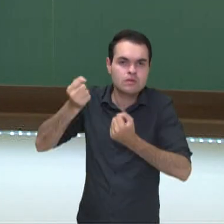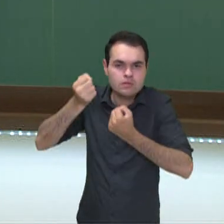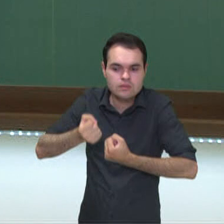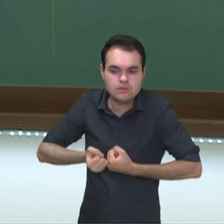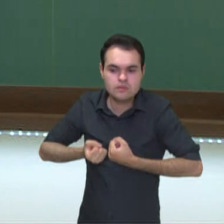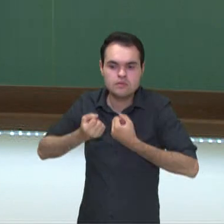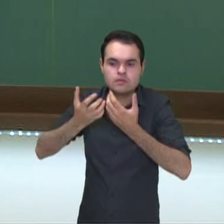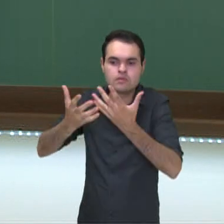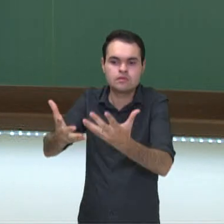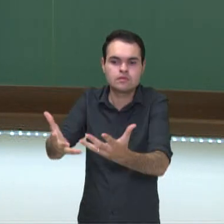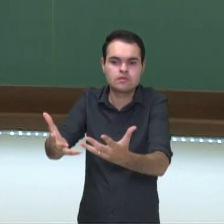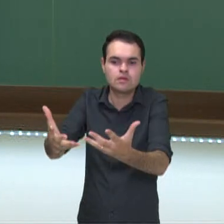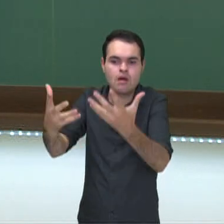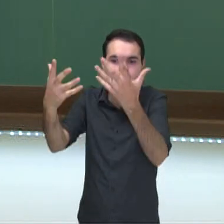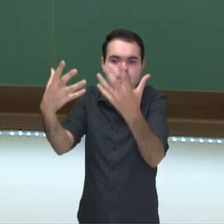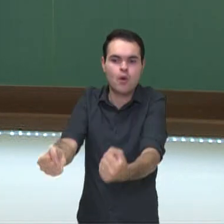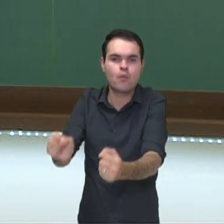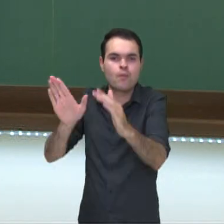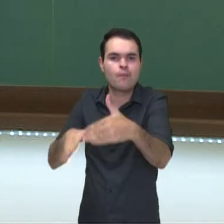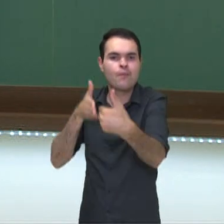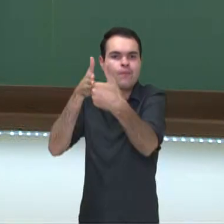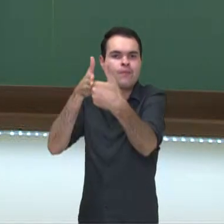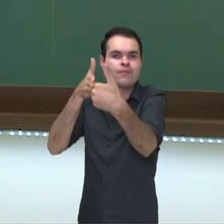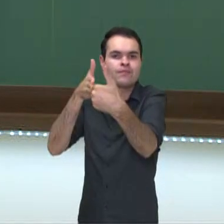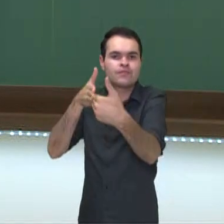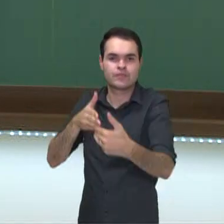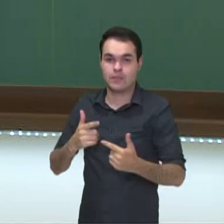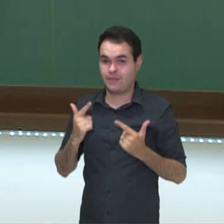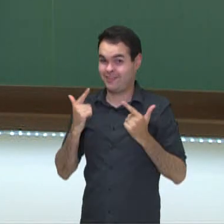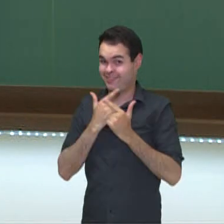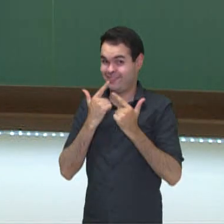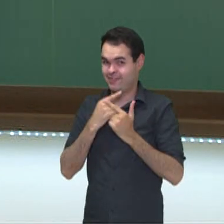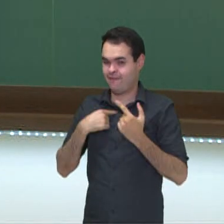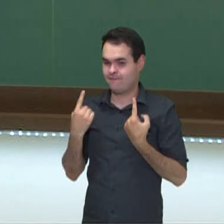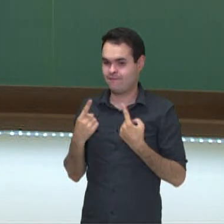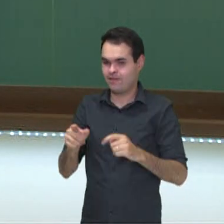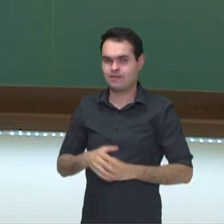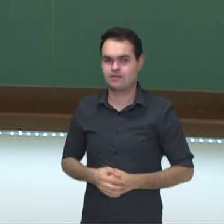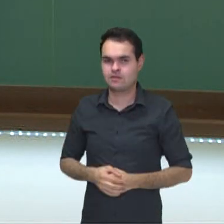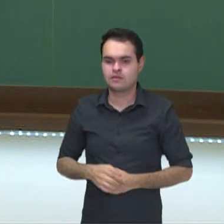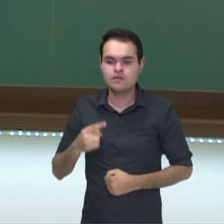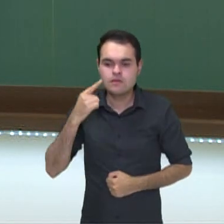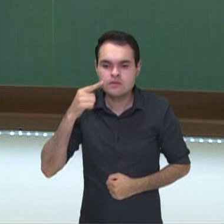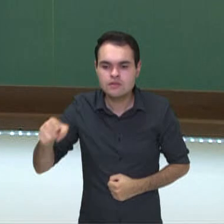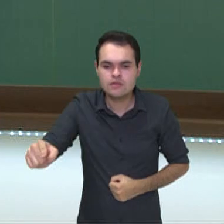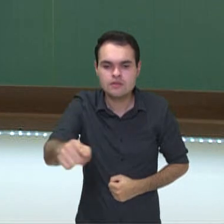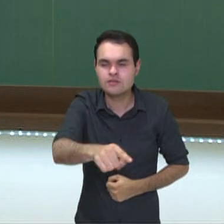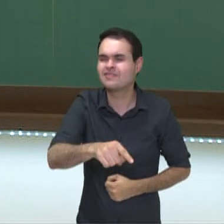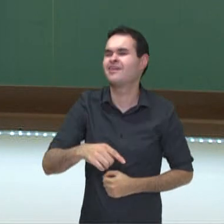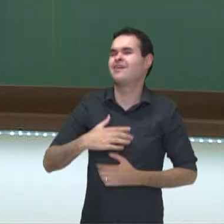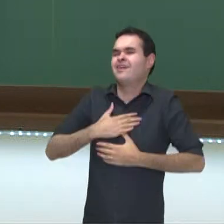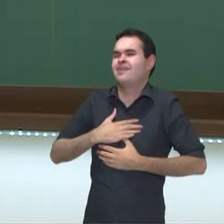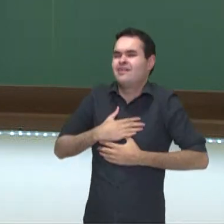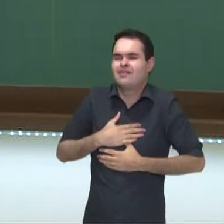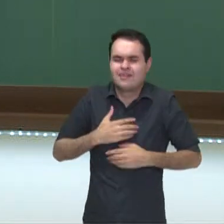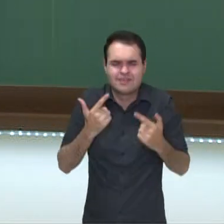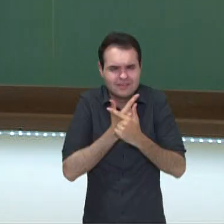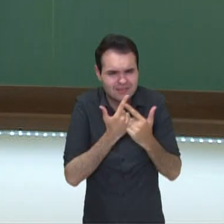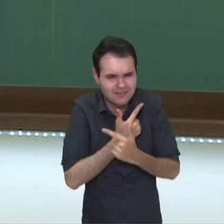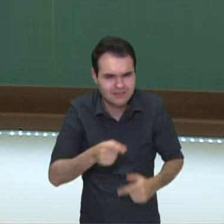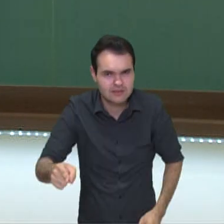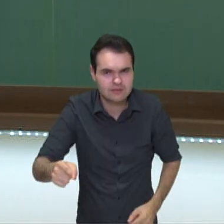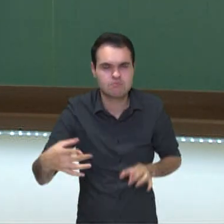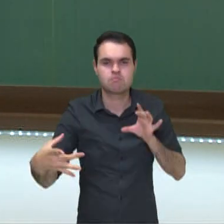finalidade foi alcançada. Se meu objetivo é divertir, eu vou saber se deu resultado quando a plateia sorrir, e assim